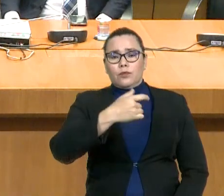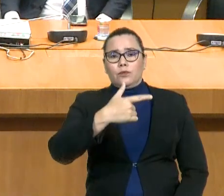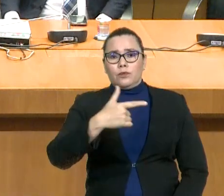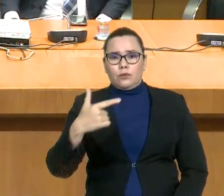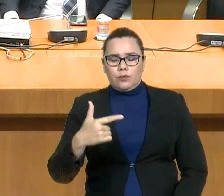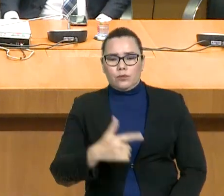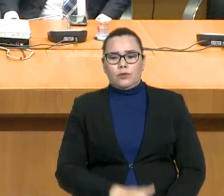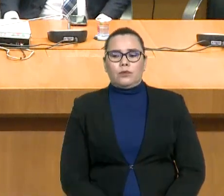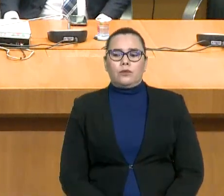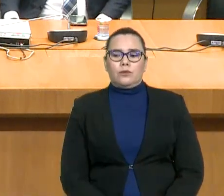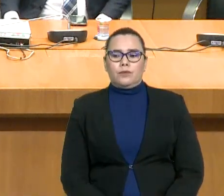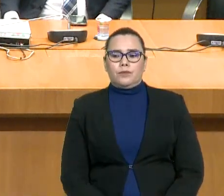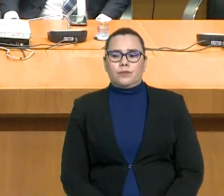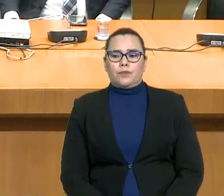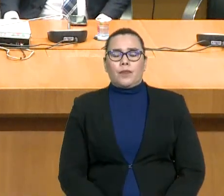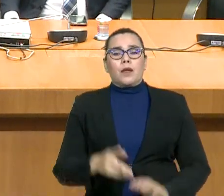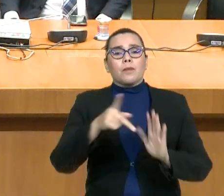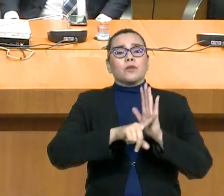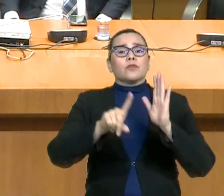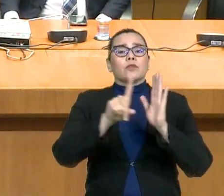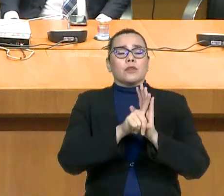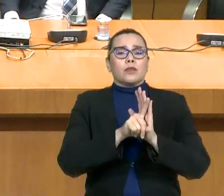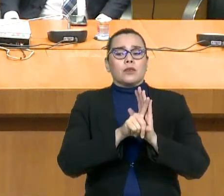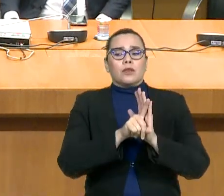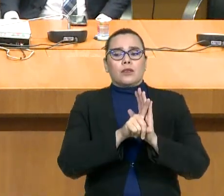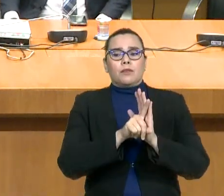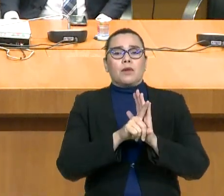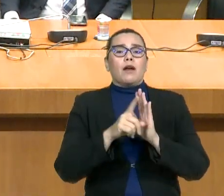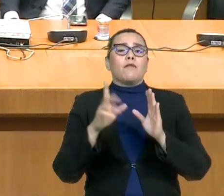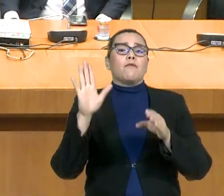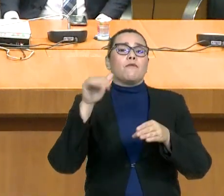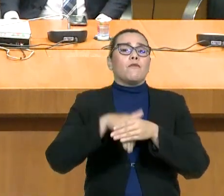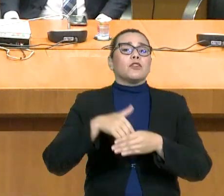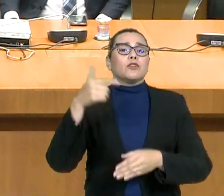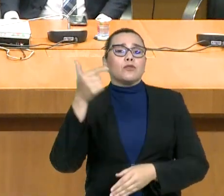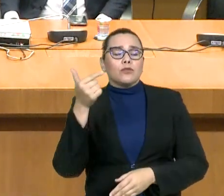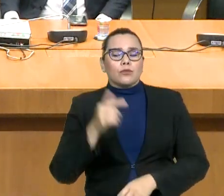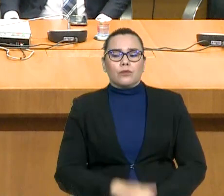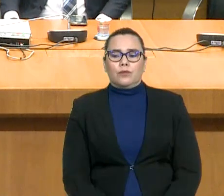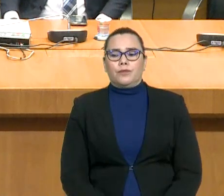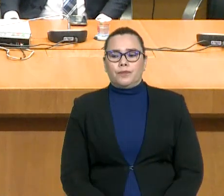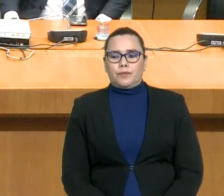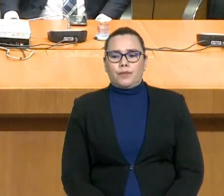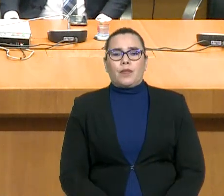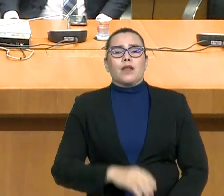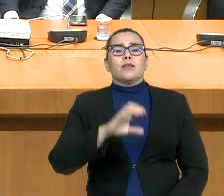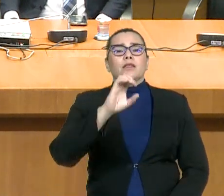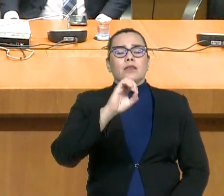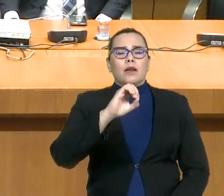049/2022. Projetos de lei em segundo turno. Projeto de lei número